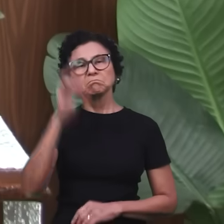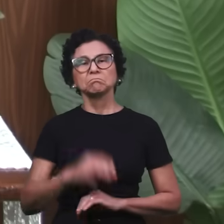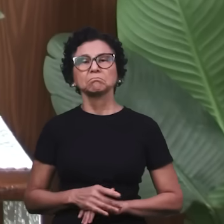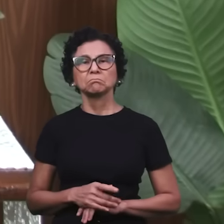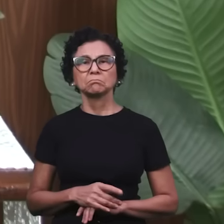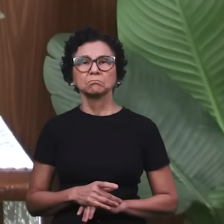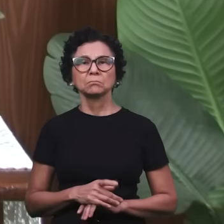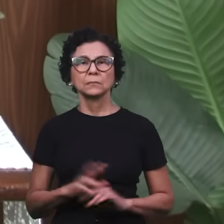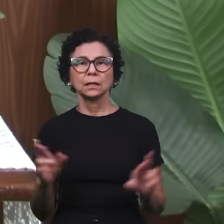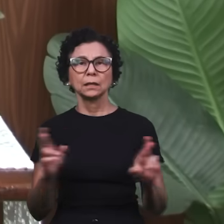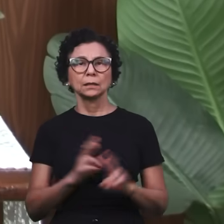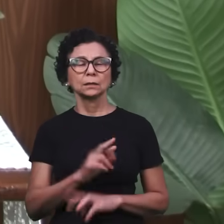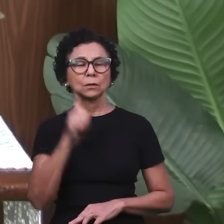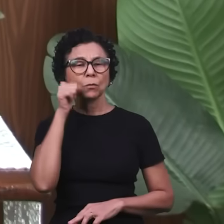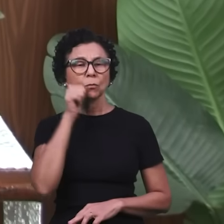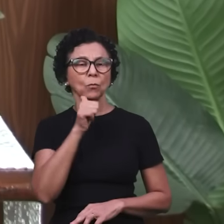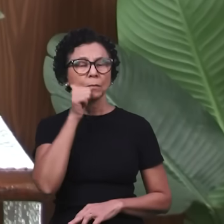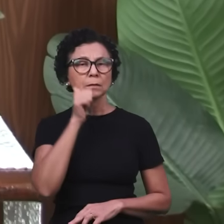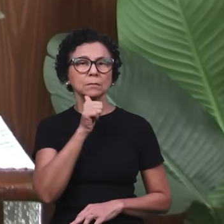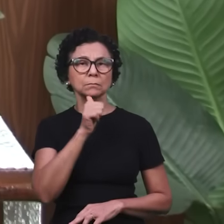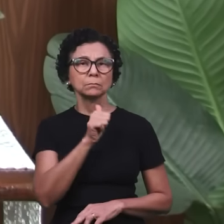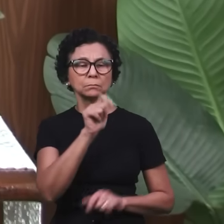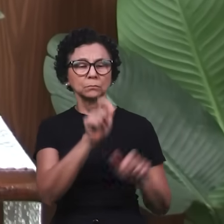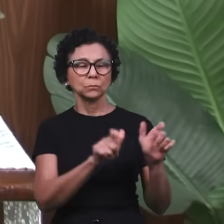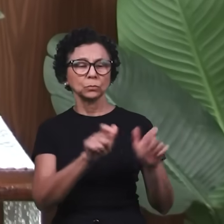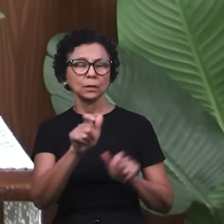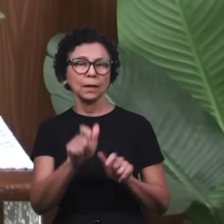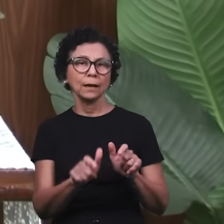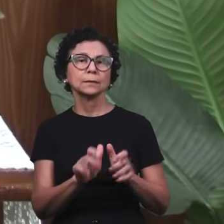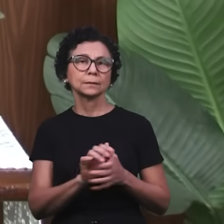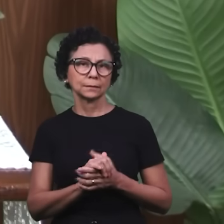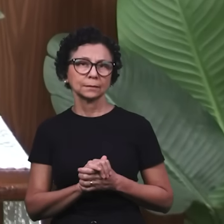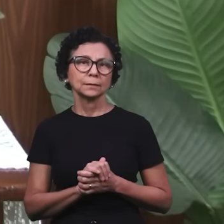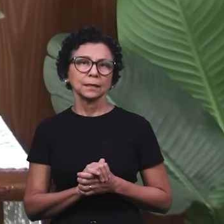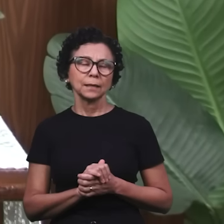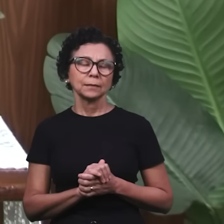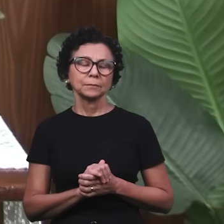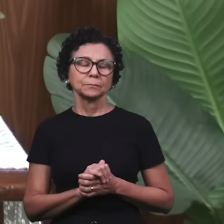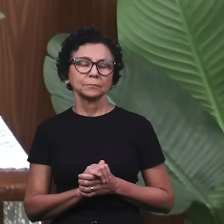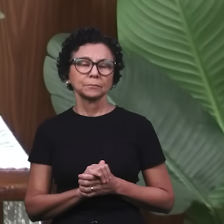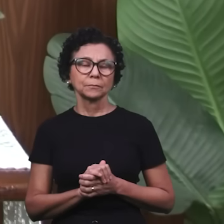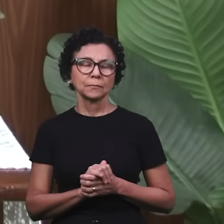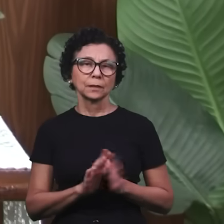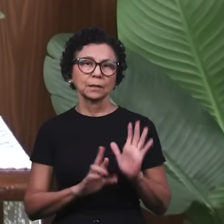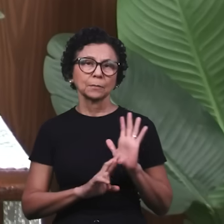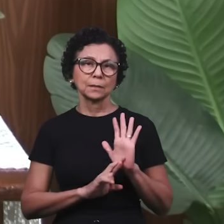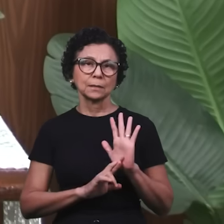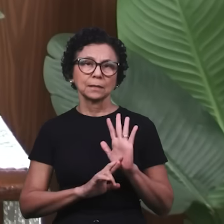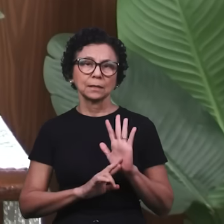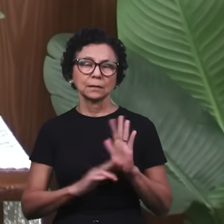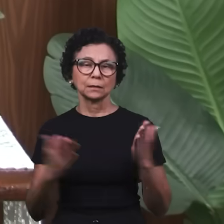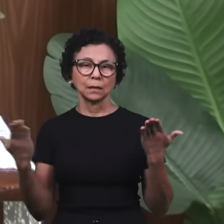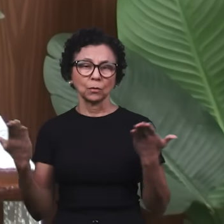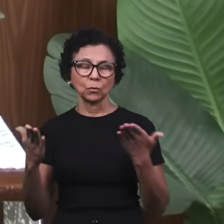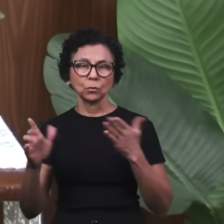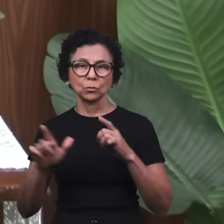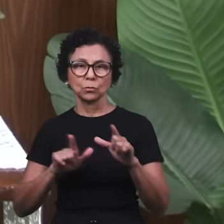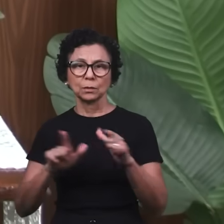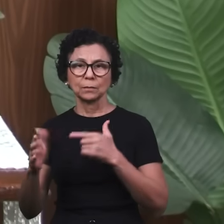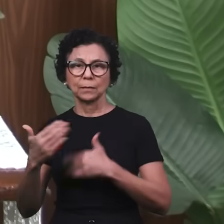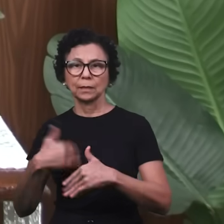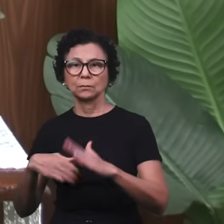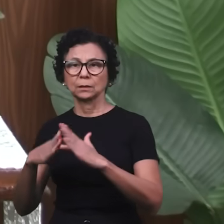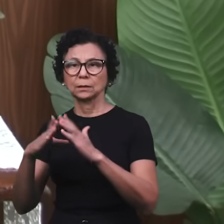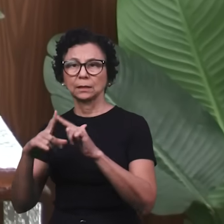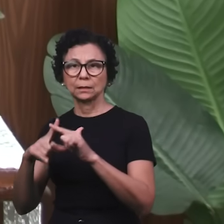irmãs e que representam o trabalho de senhoras, esse trabalho que é realizado nas nossas igrejas,